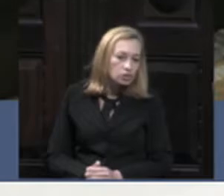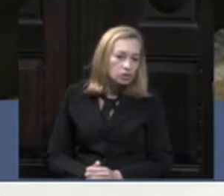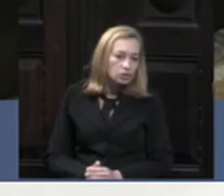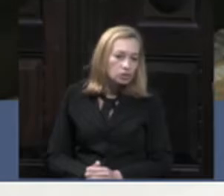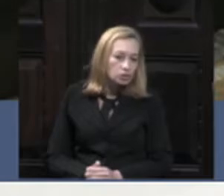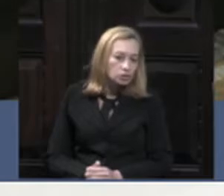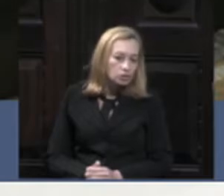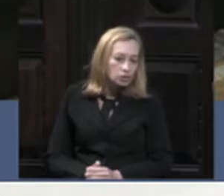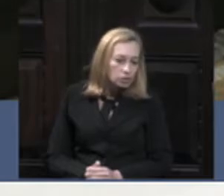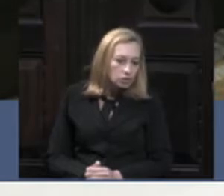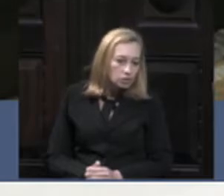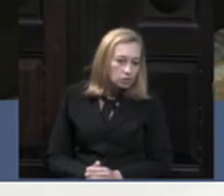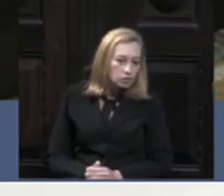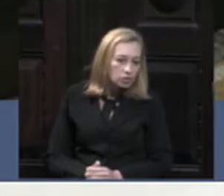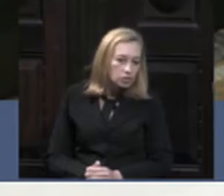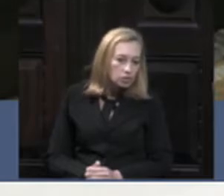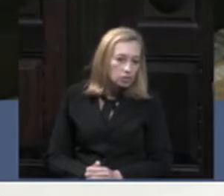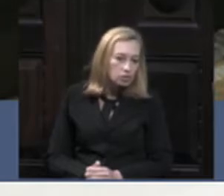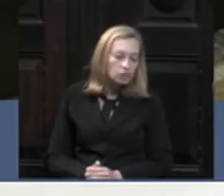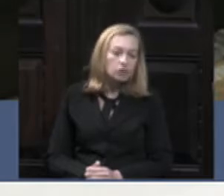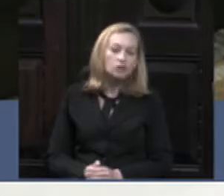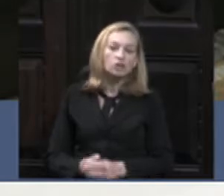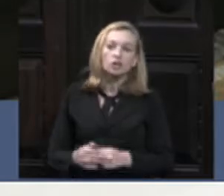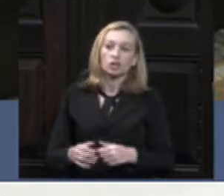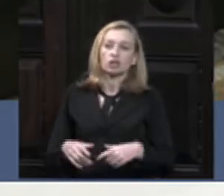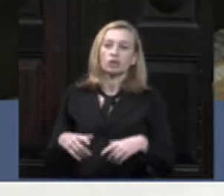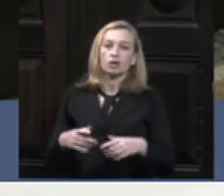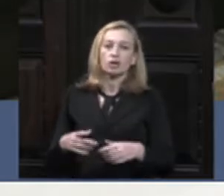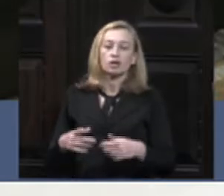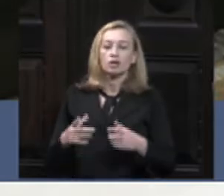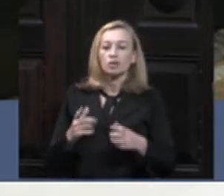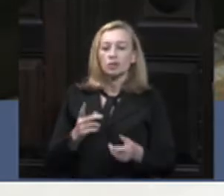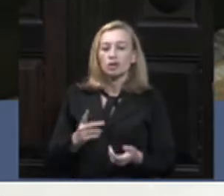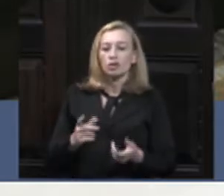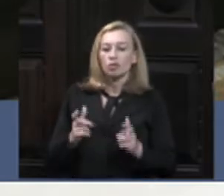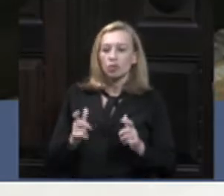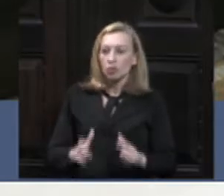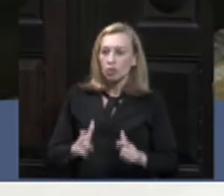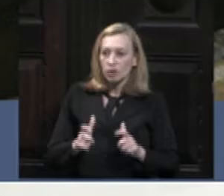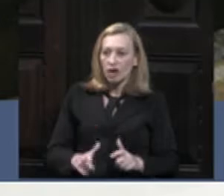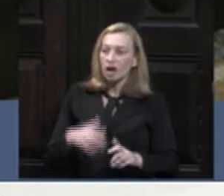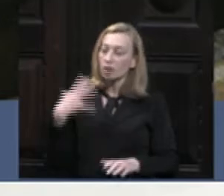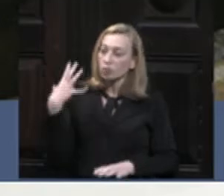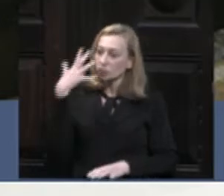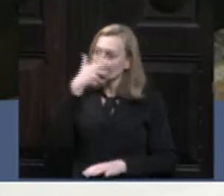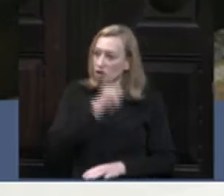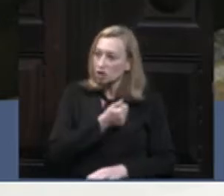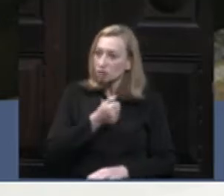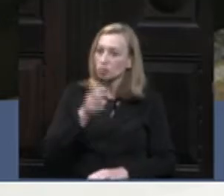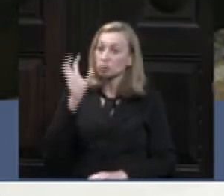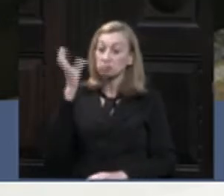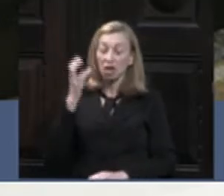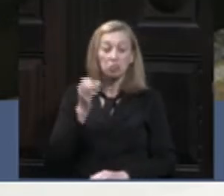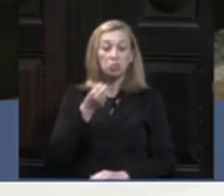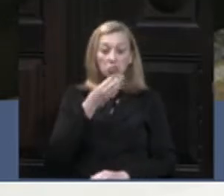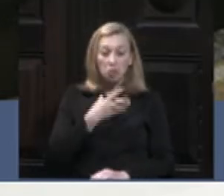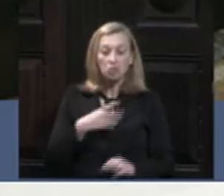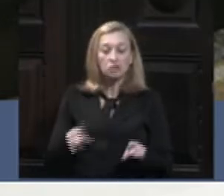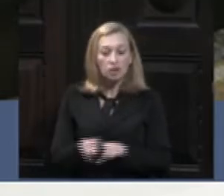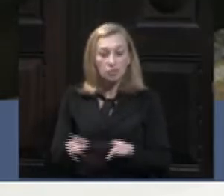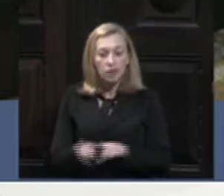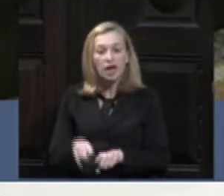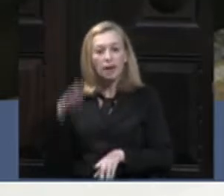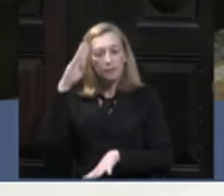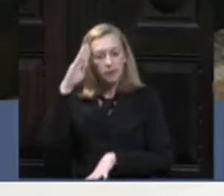pelas suas belíssimas paisagens e excelente temperatura, a